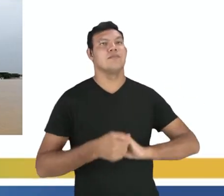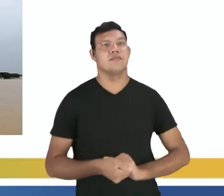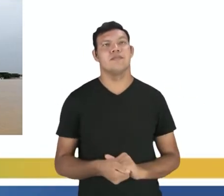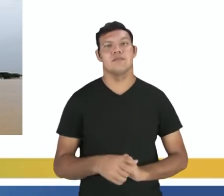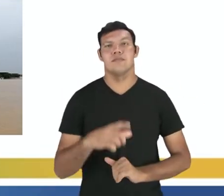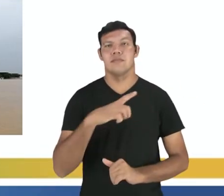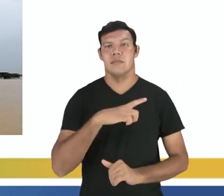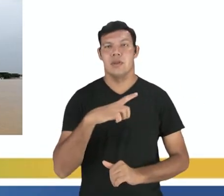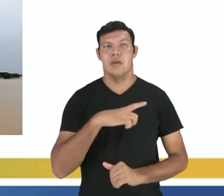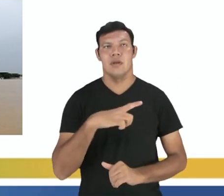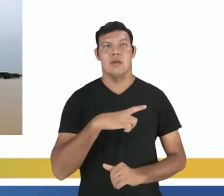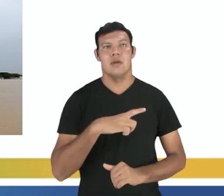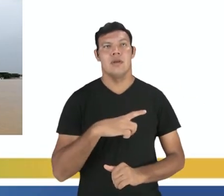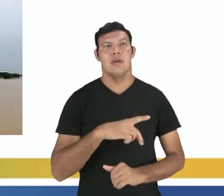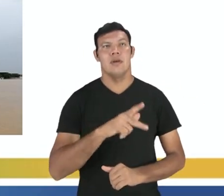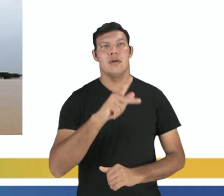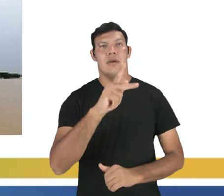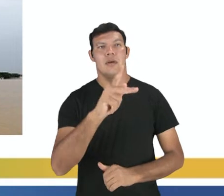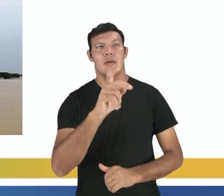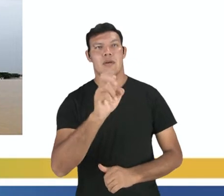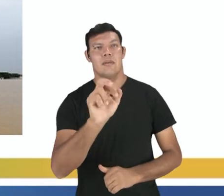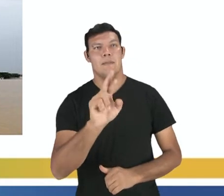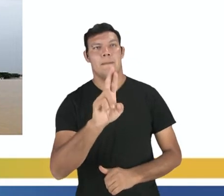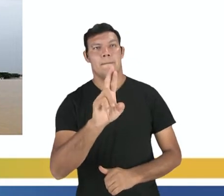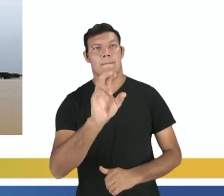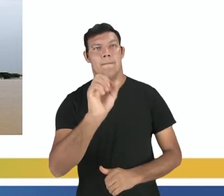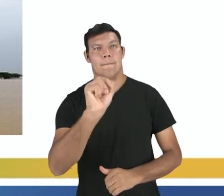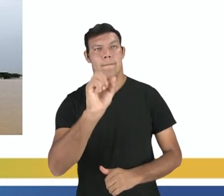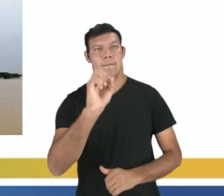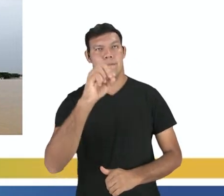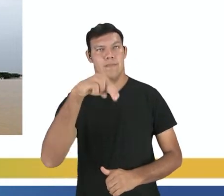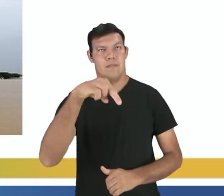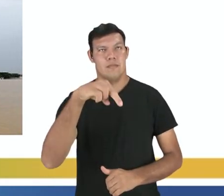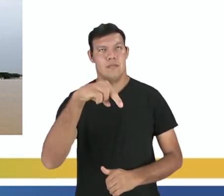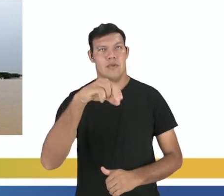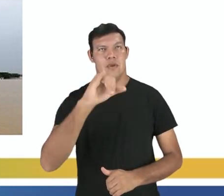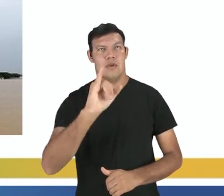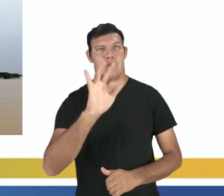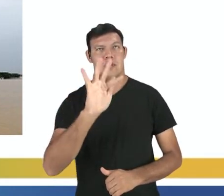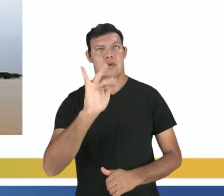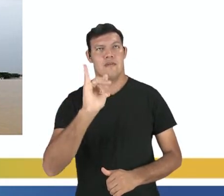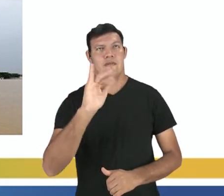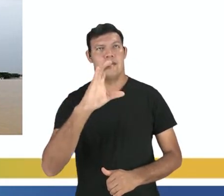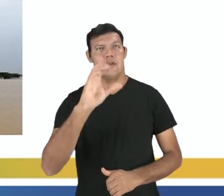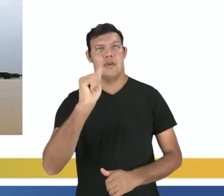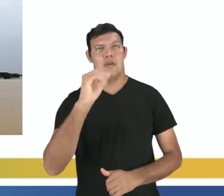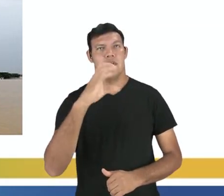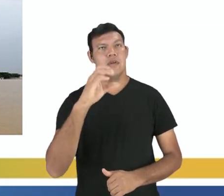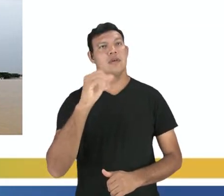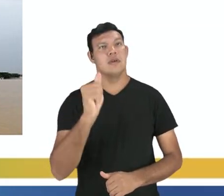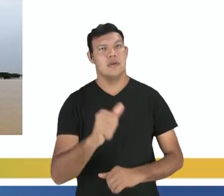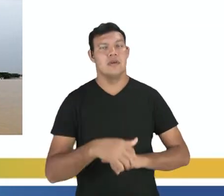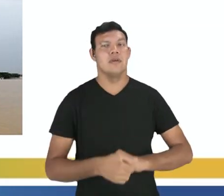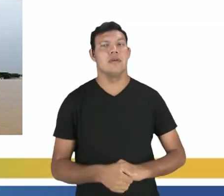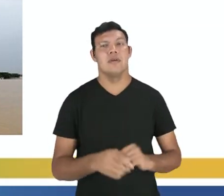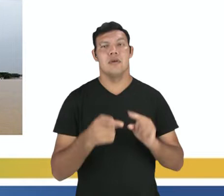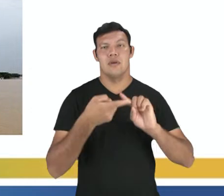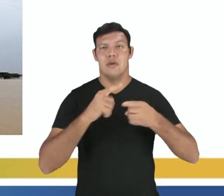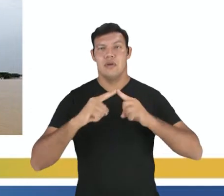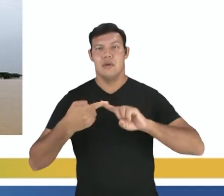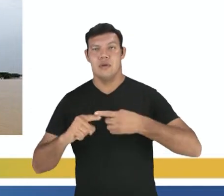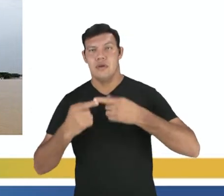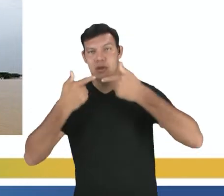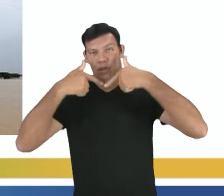Temos também a personificação, personification. É uma figura de linguagem na qual